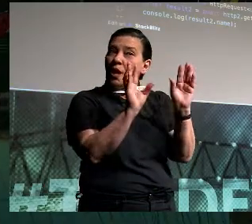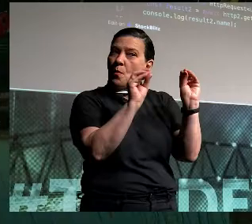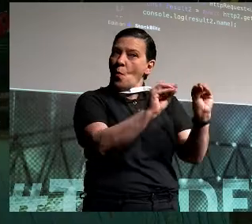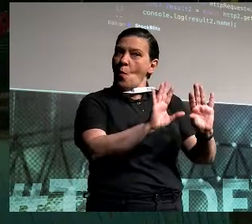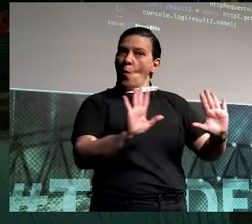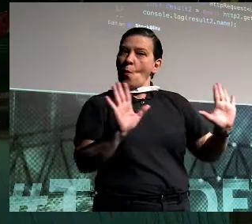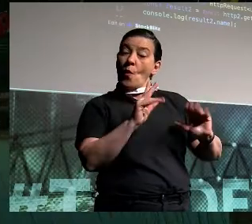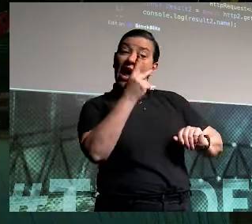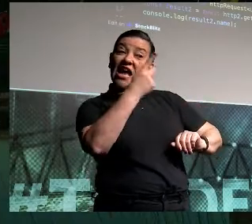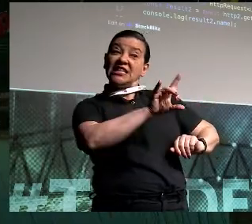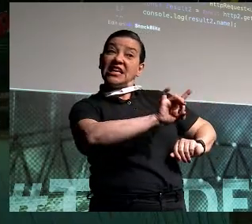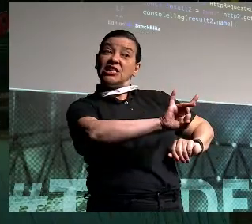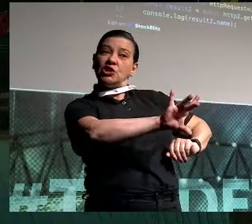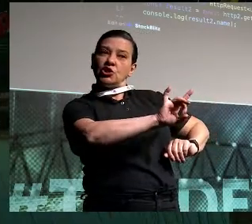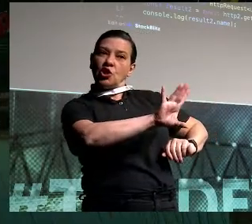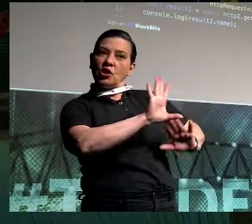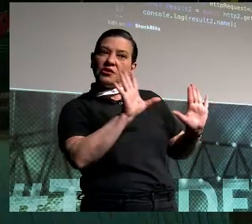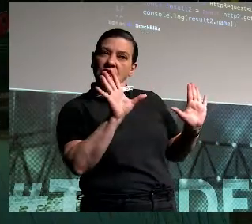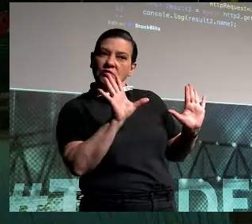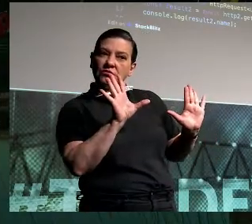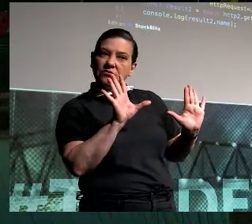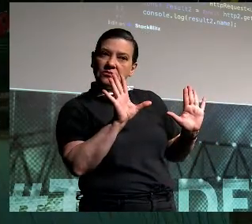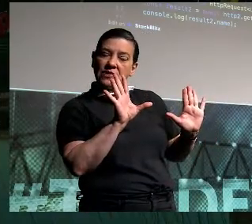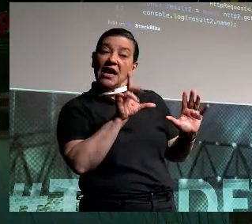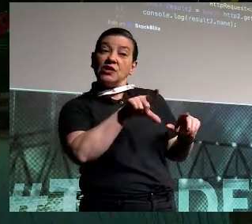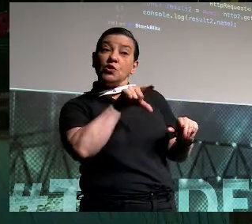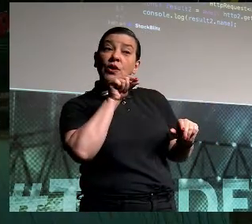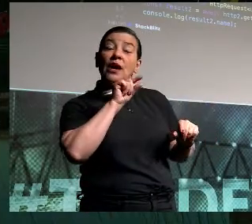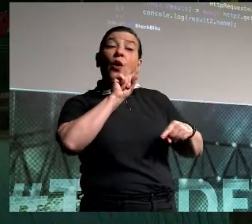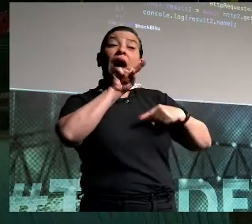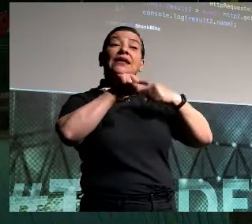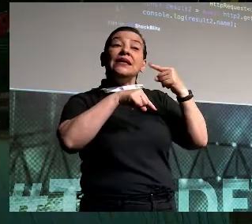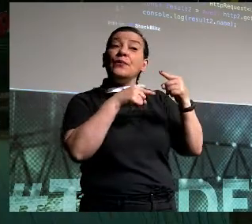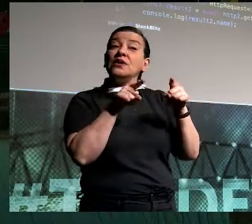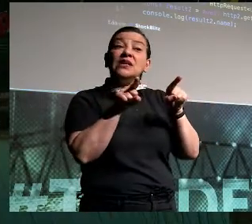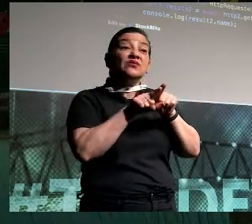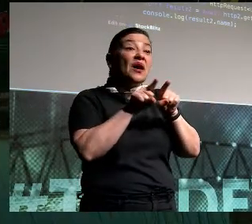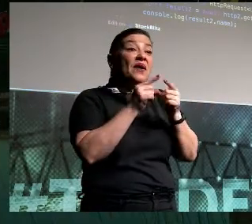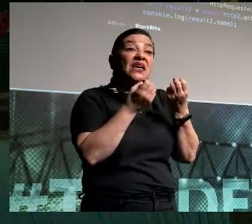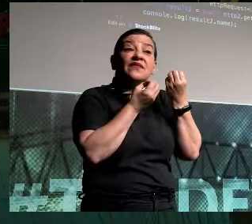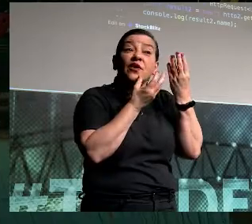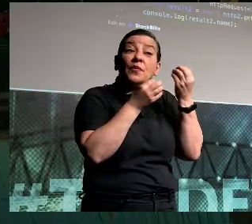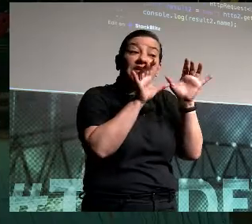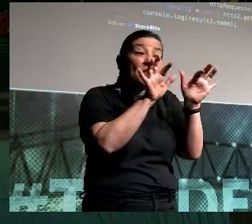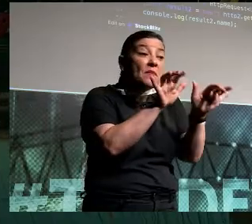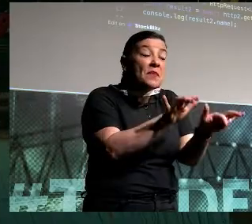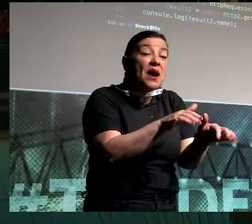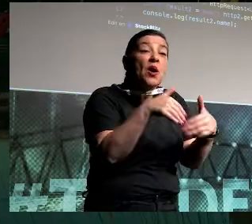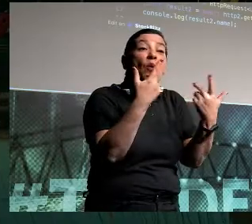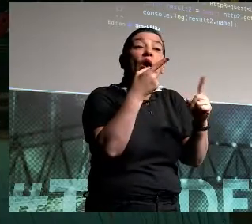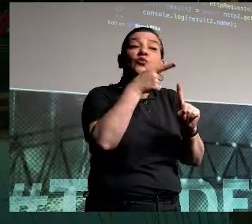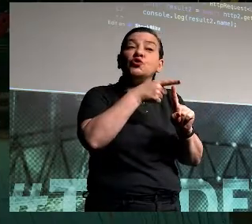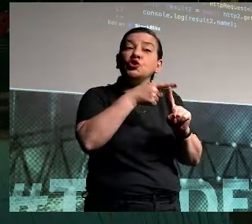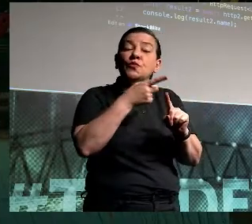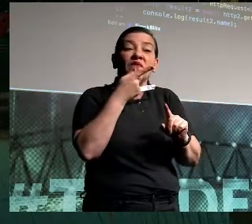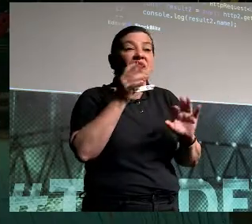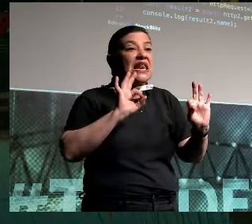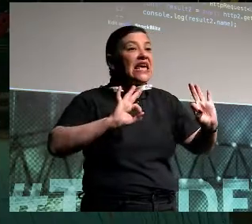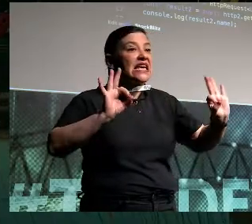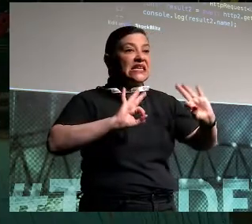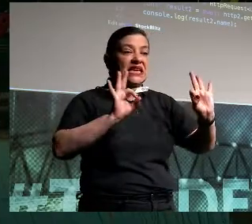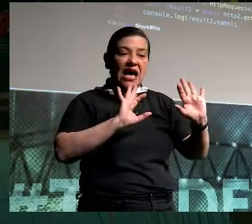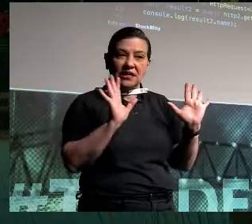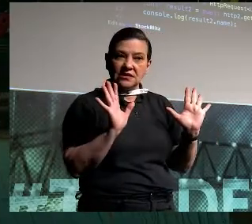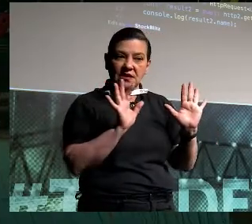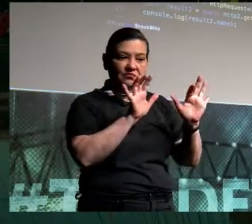assumiu que é o quê? Unknown. Daí eu fiz a requisição, eu também não passei nenhuma informação qual é o tipo genérico aqui. Eu dei o